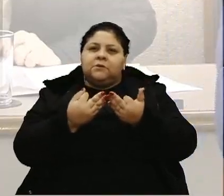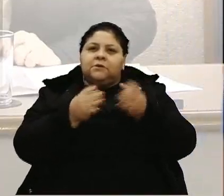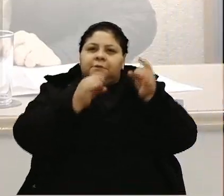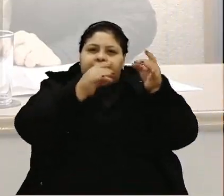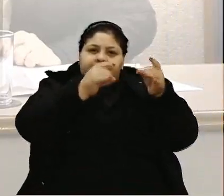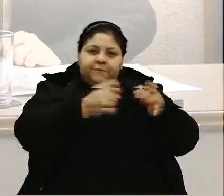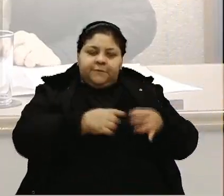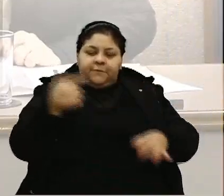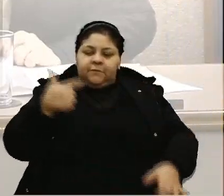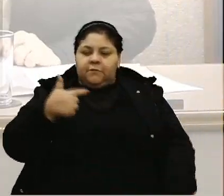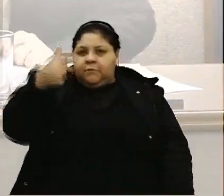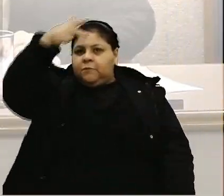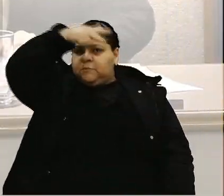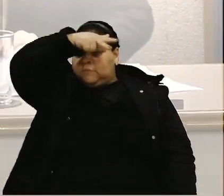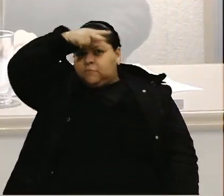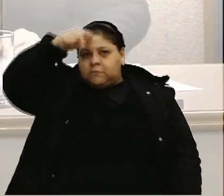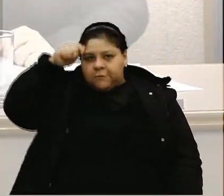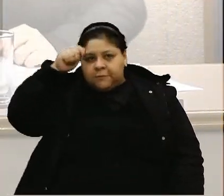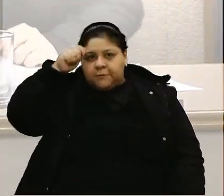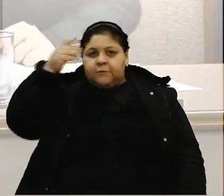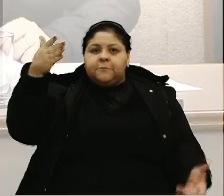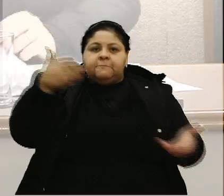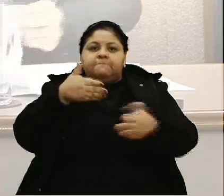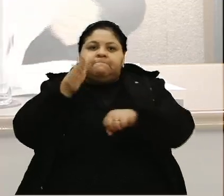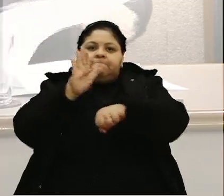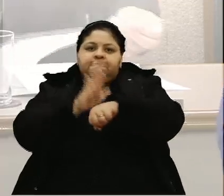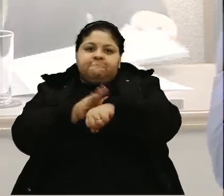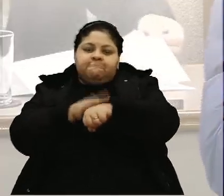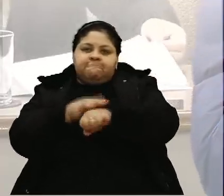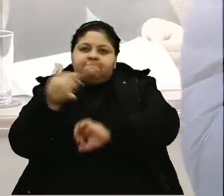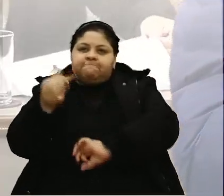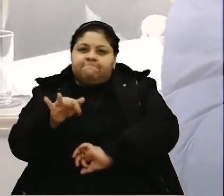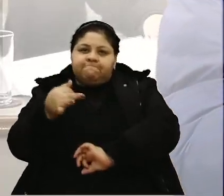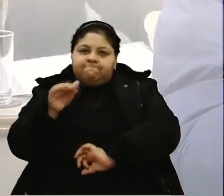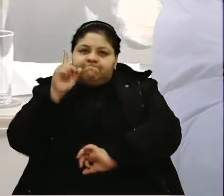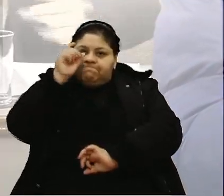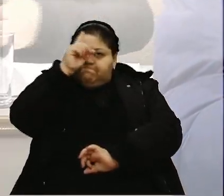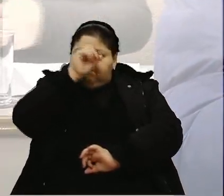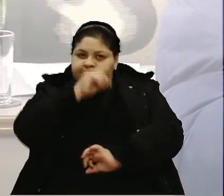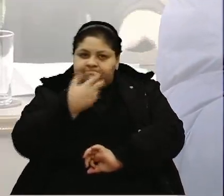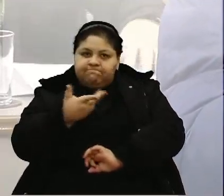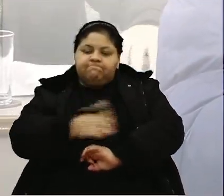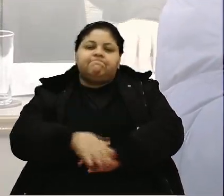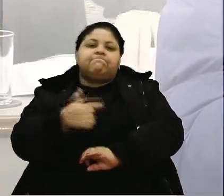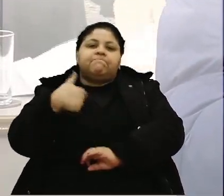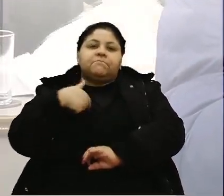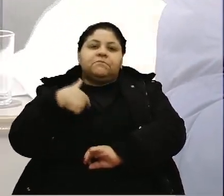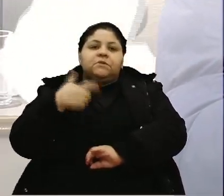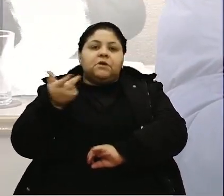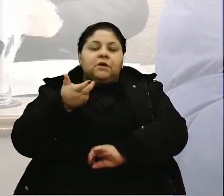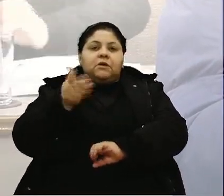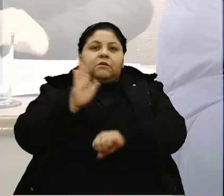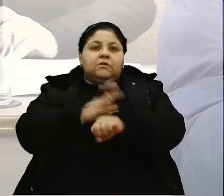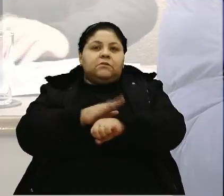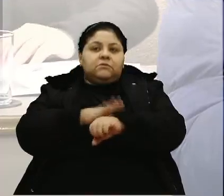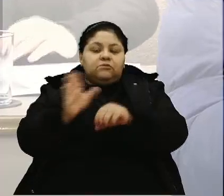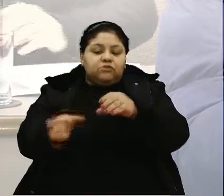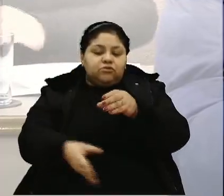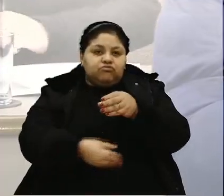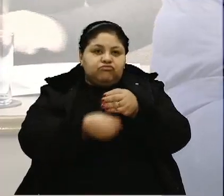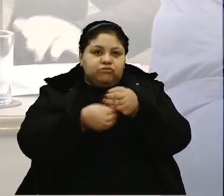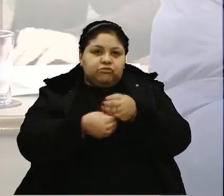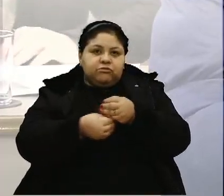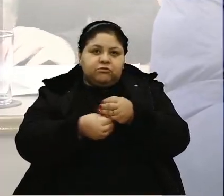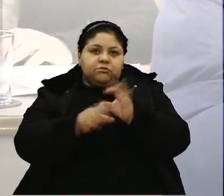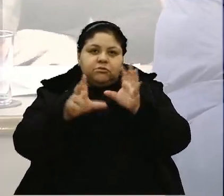a vice-prefeita, passa por momentos de dor e de dificuldade. Então, eu queria, nesse momento, me solidarizar a ela